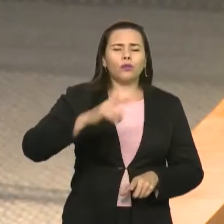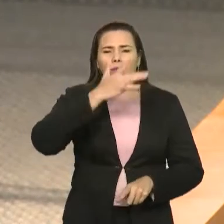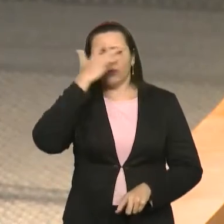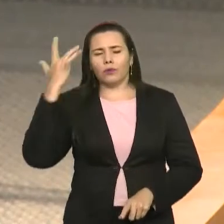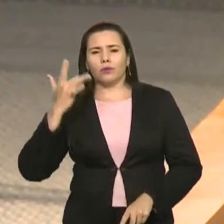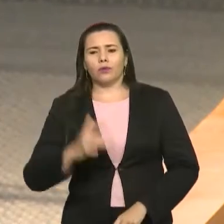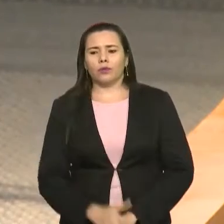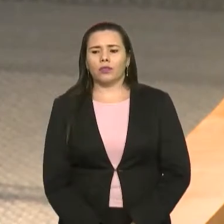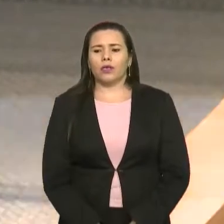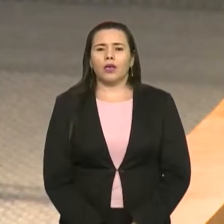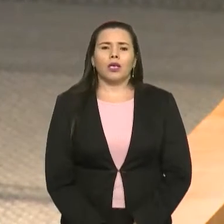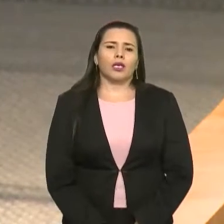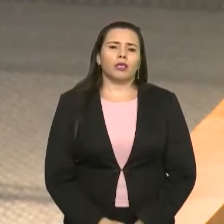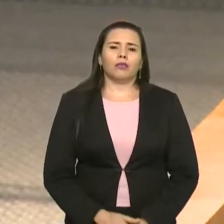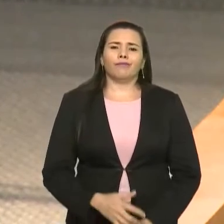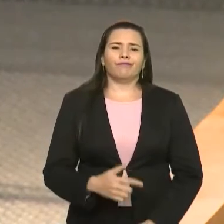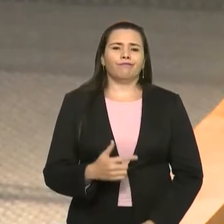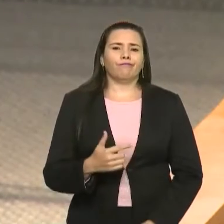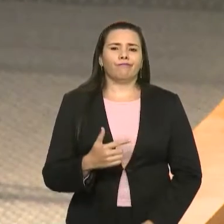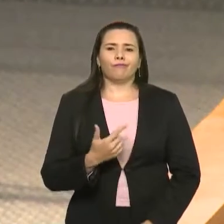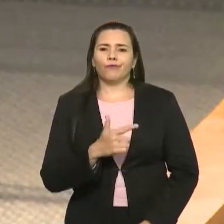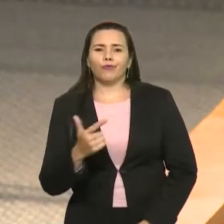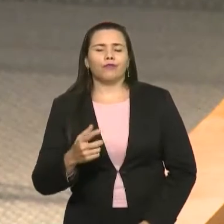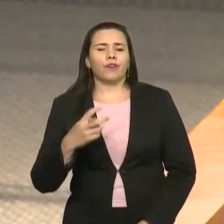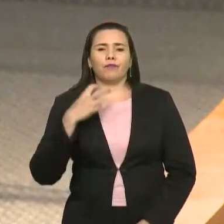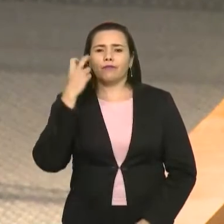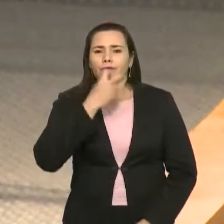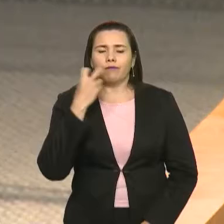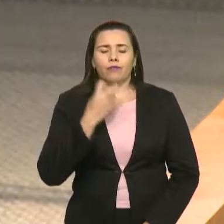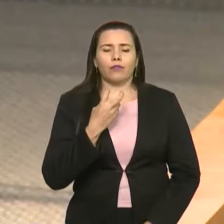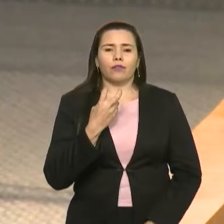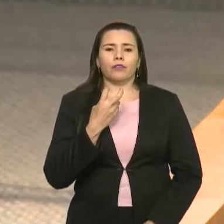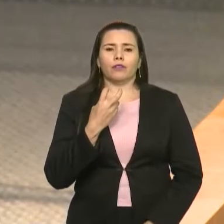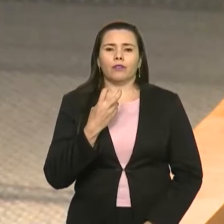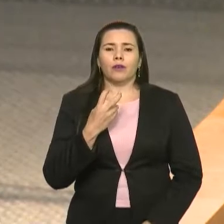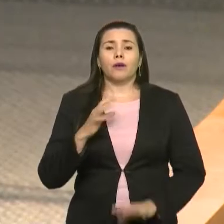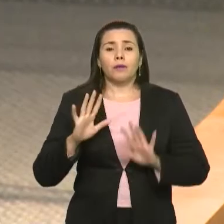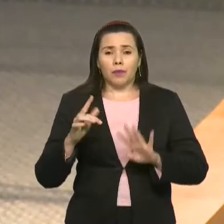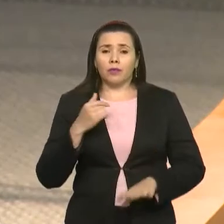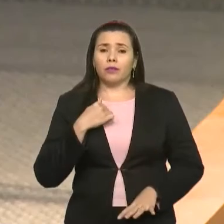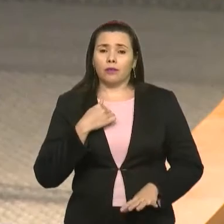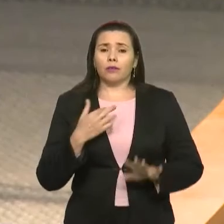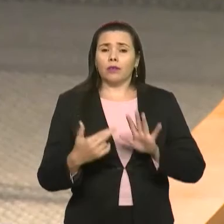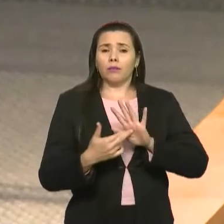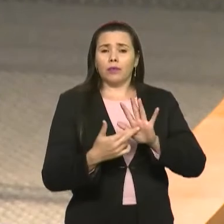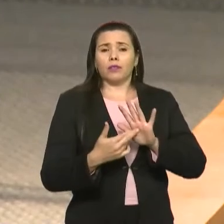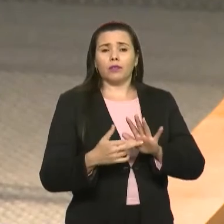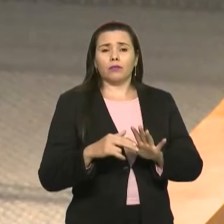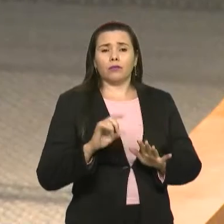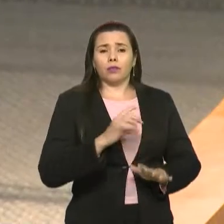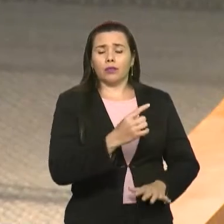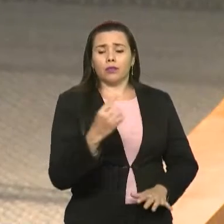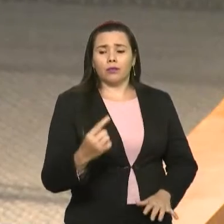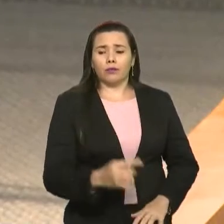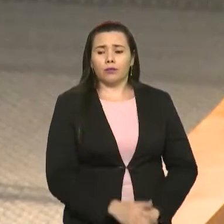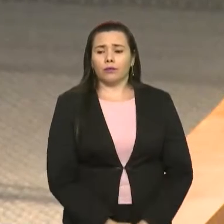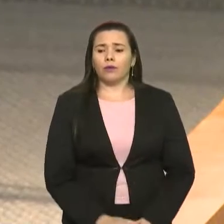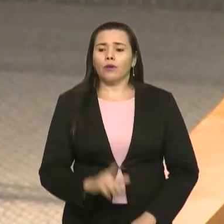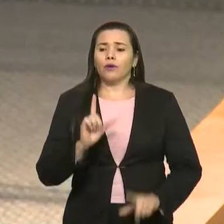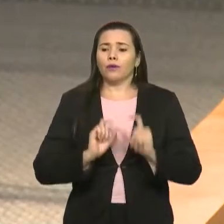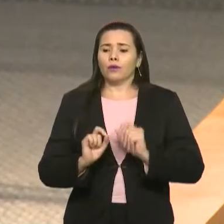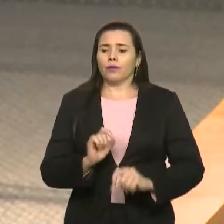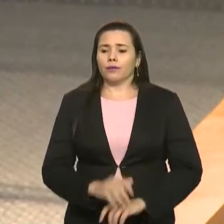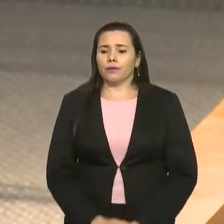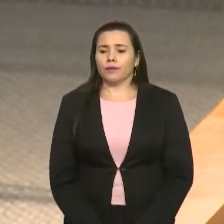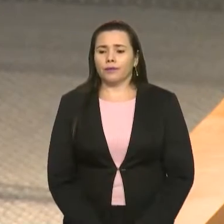tiveram a oportunidade, como eu tenho, de fazer programas para veicular a historiografia do, dos mais belos matutinos que a história do